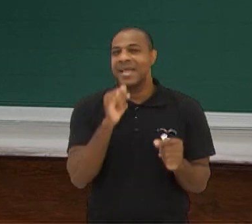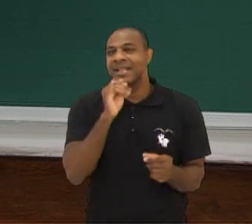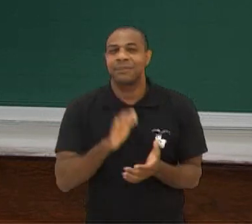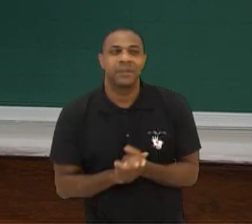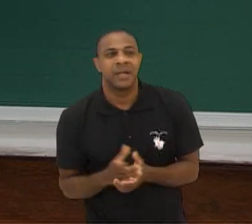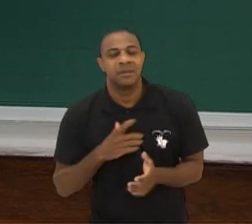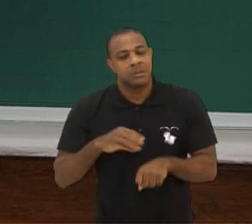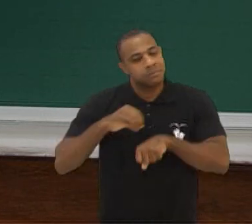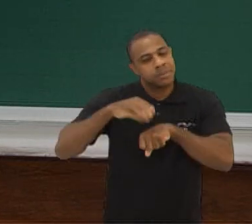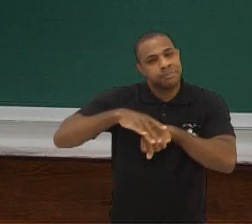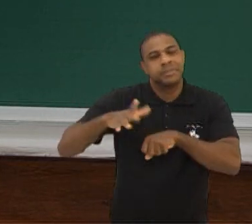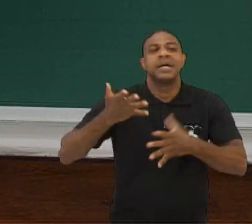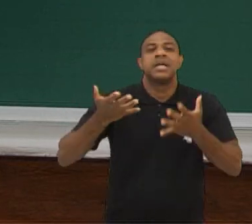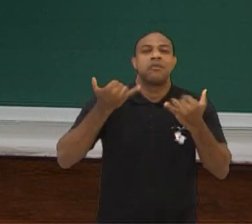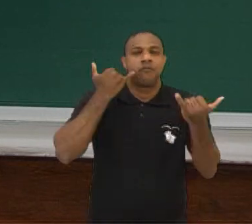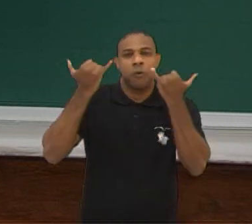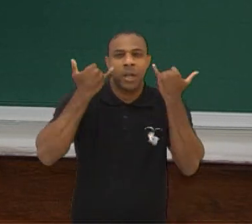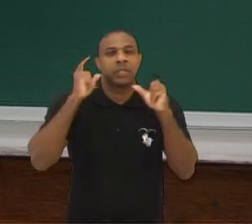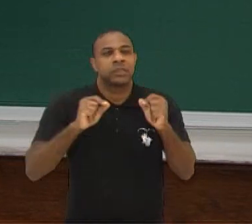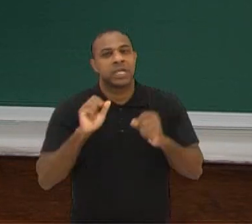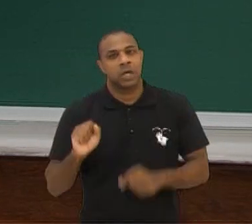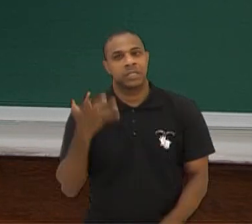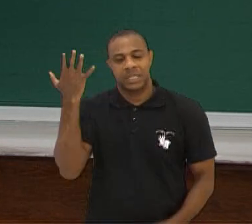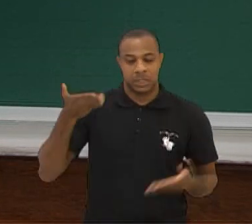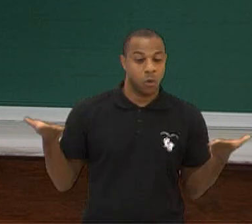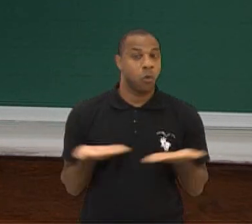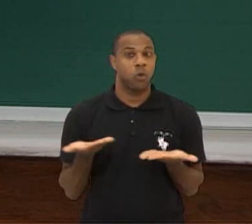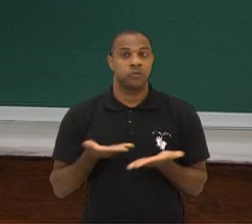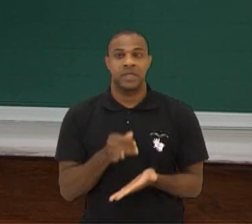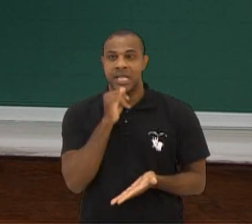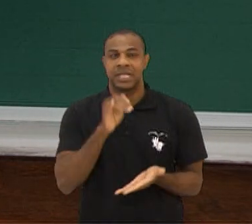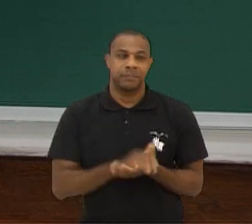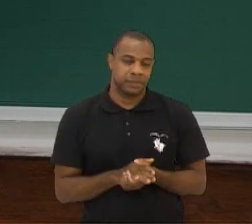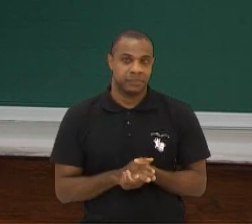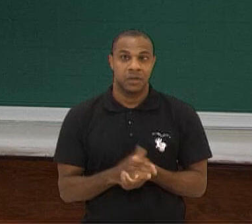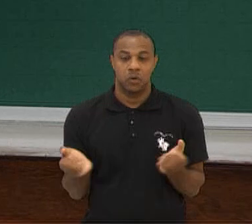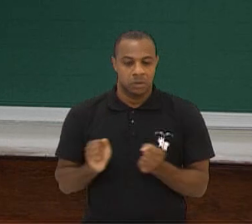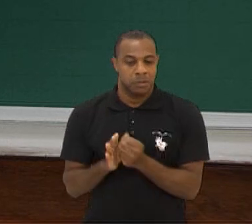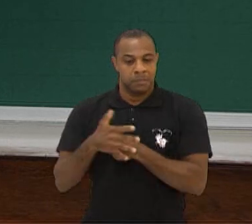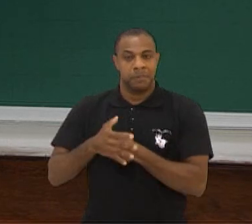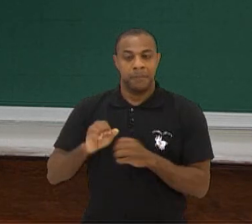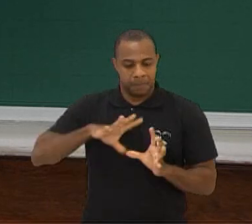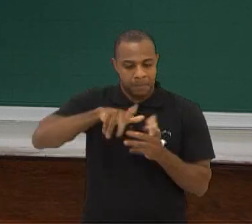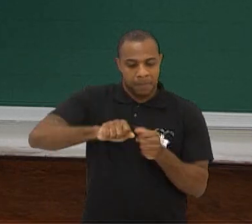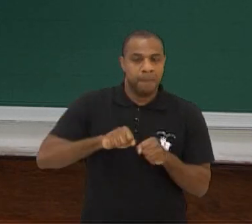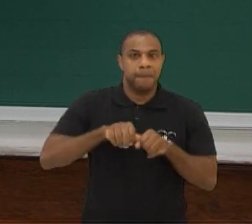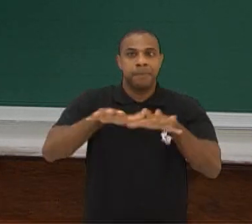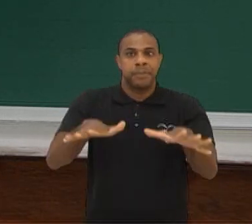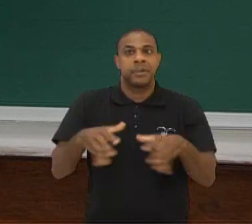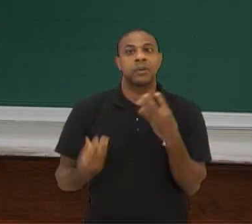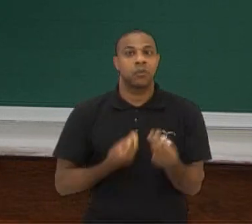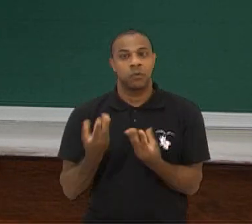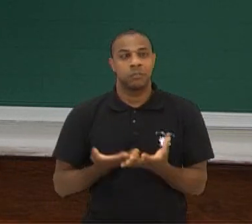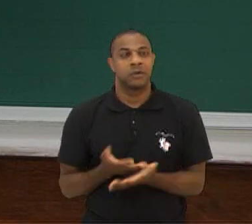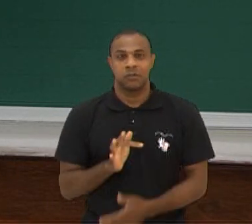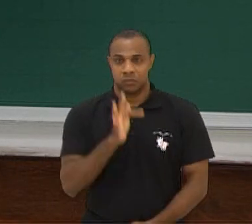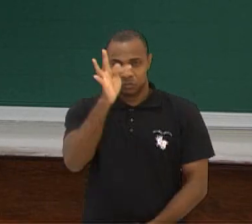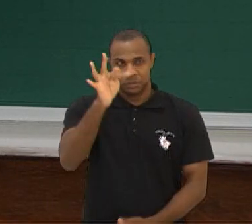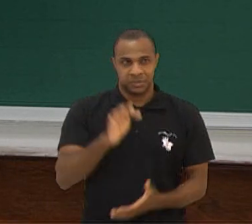publicar uma notícia de algo que acontece hoje, por exemplo, num momento de pandemia. né? Então, futuramente, lá